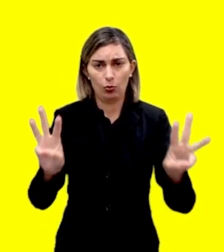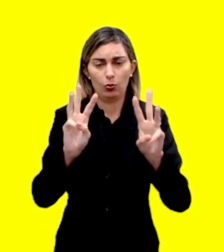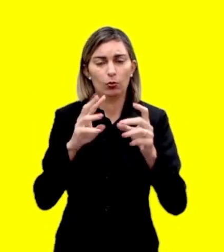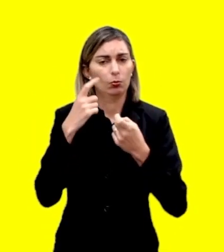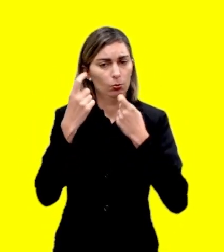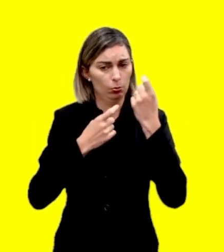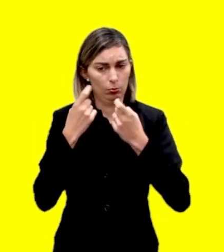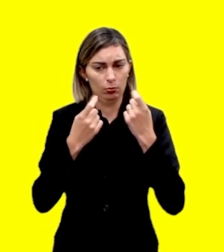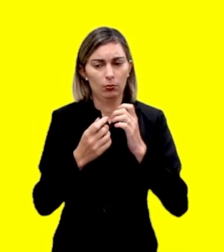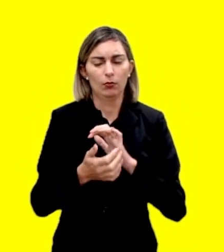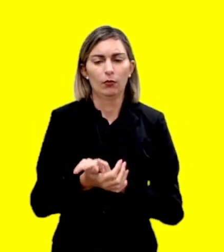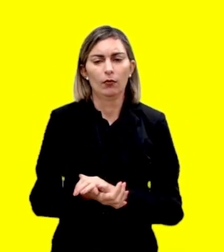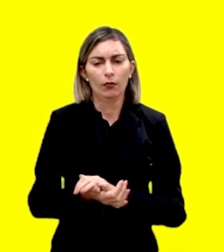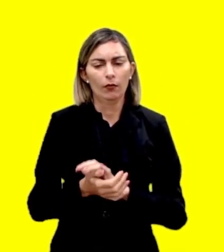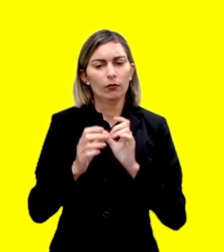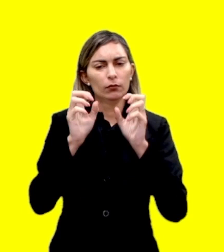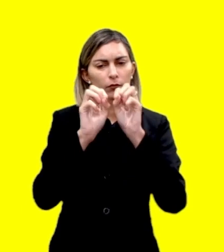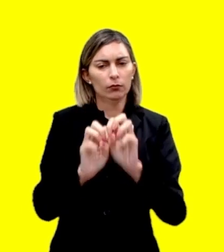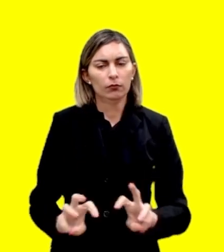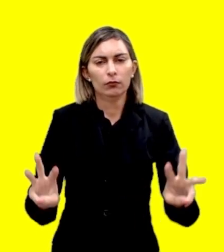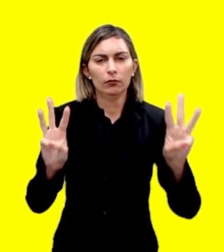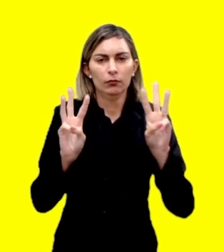né? A ONU